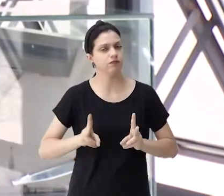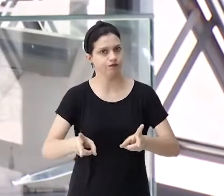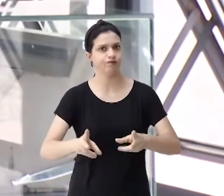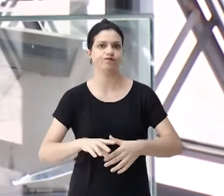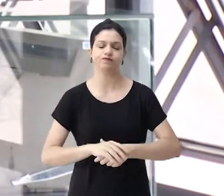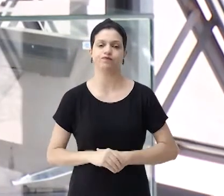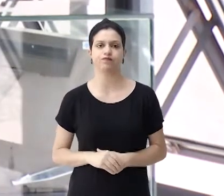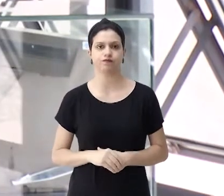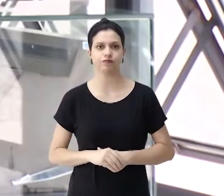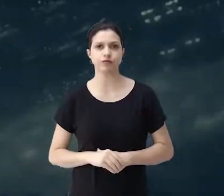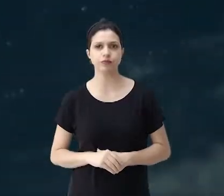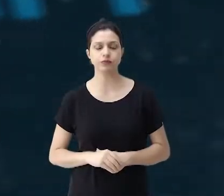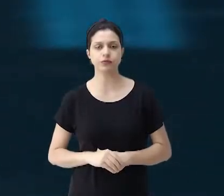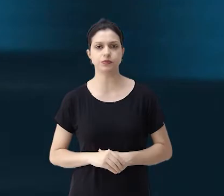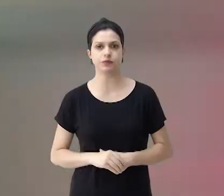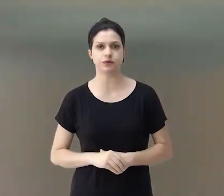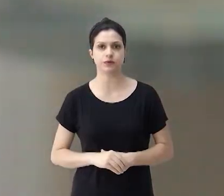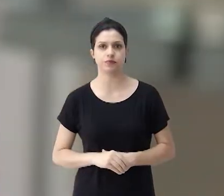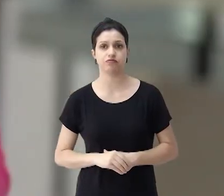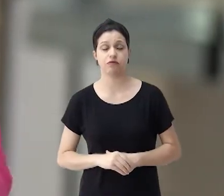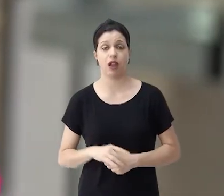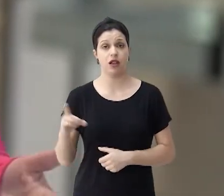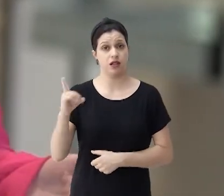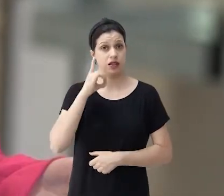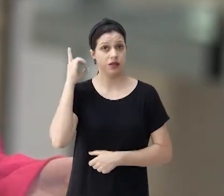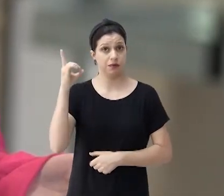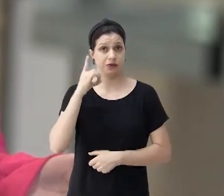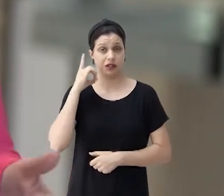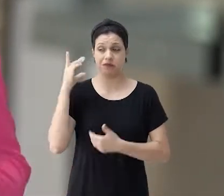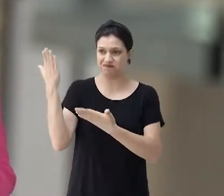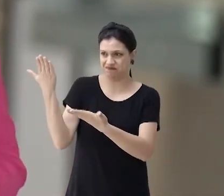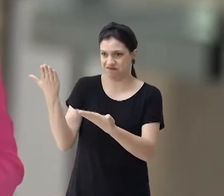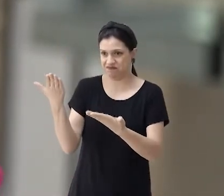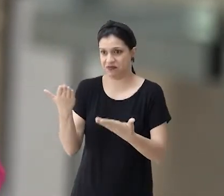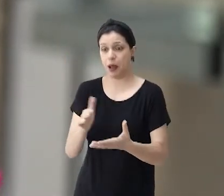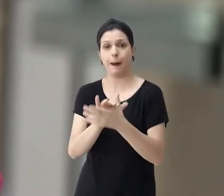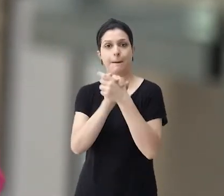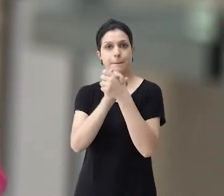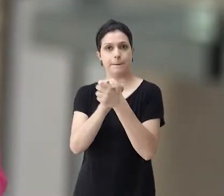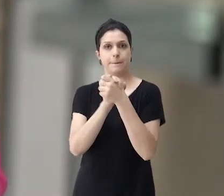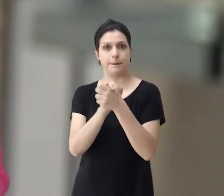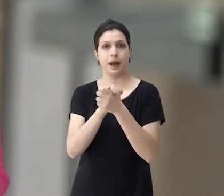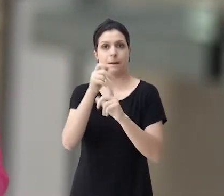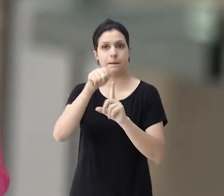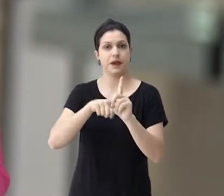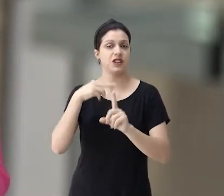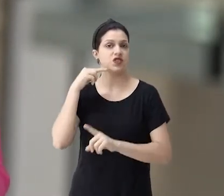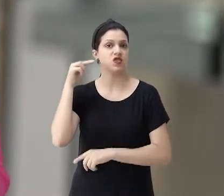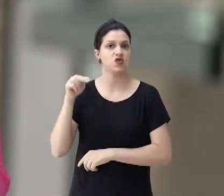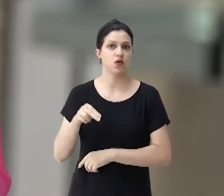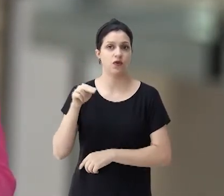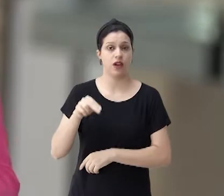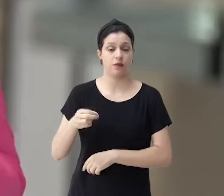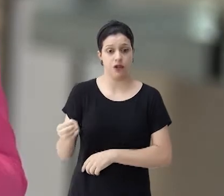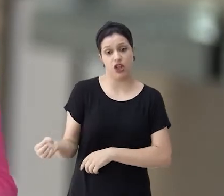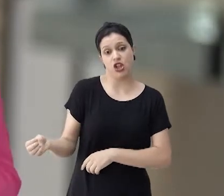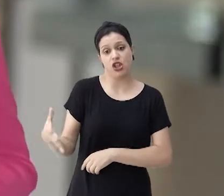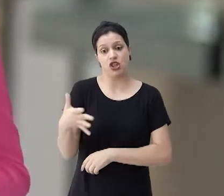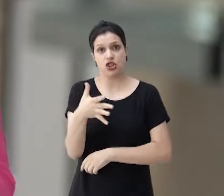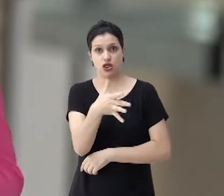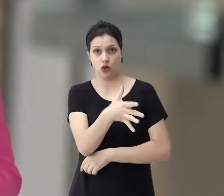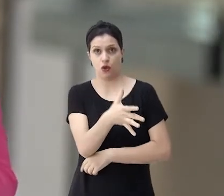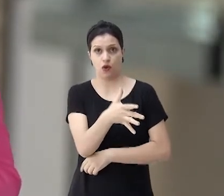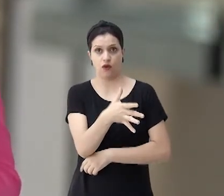suspensos conforme ato da mesa diretora. Os deputados recepcionaram e parabenizaram em novembro a